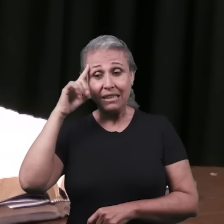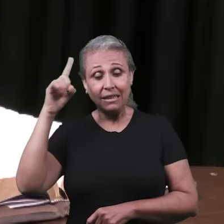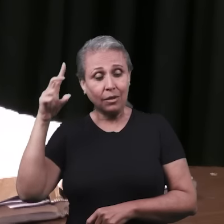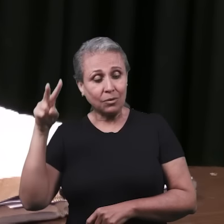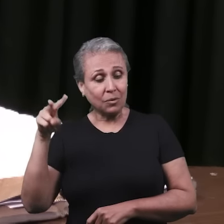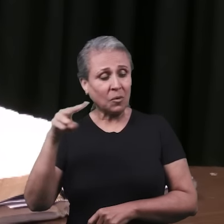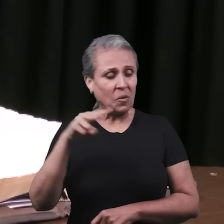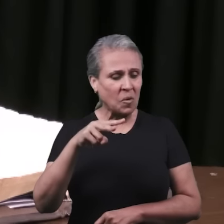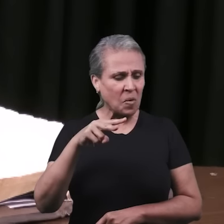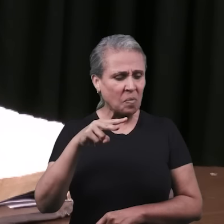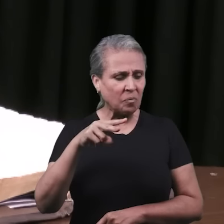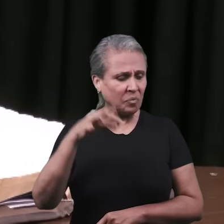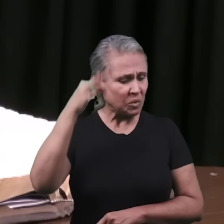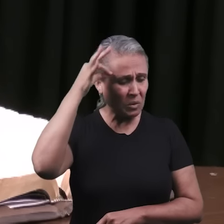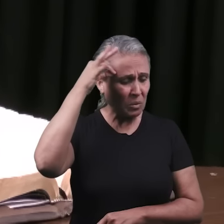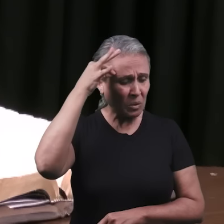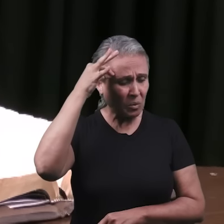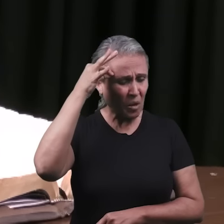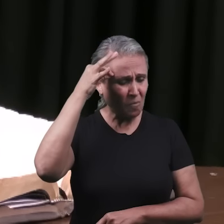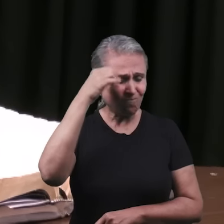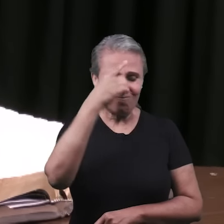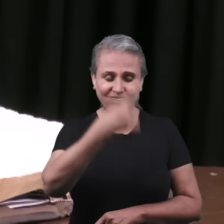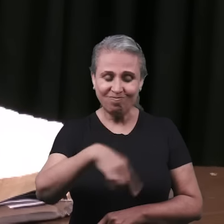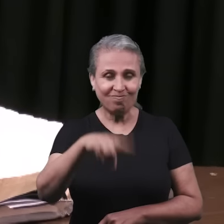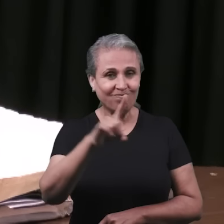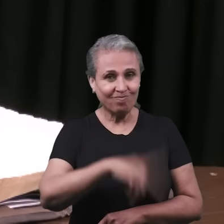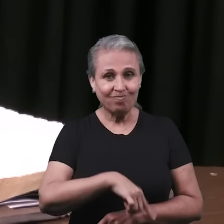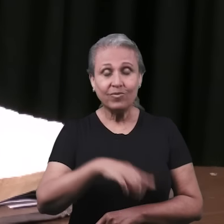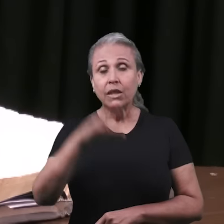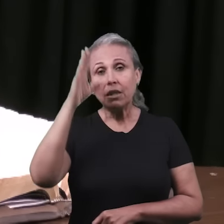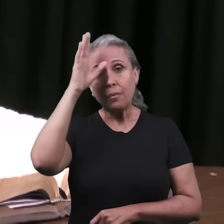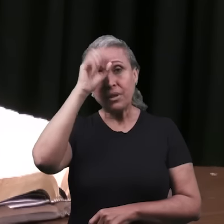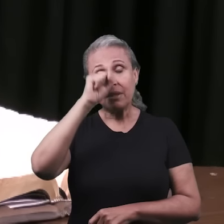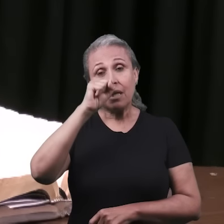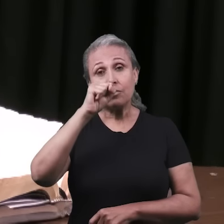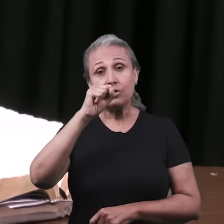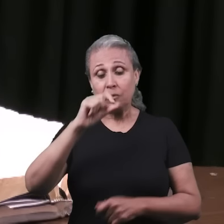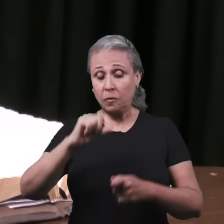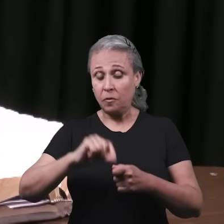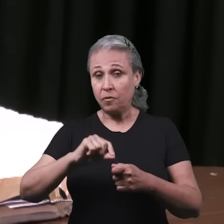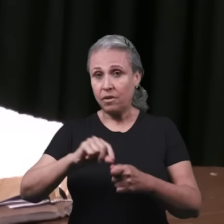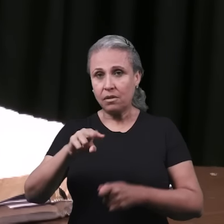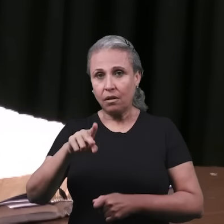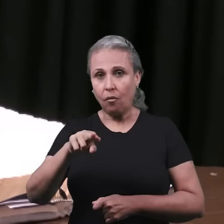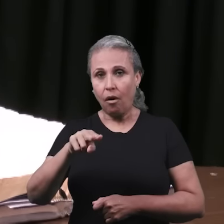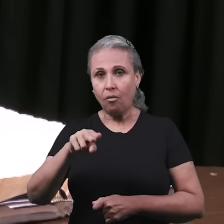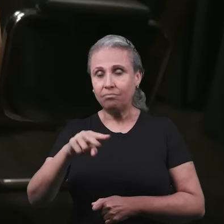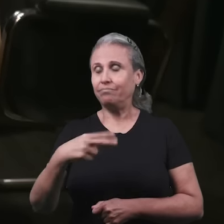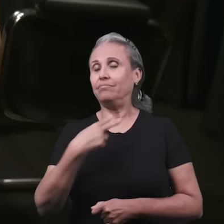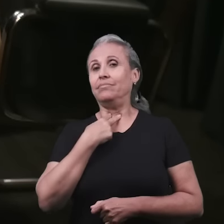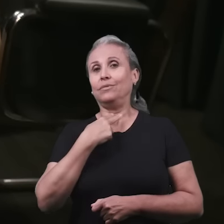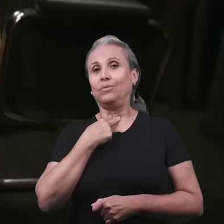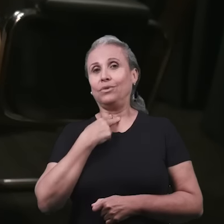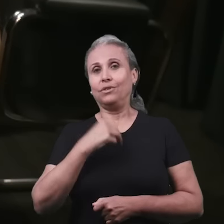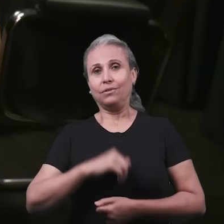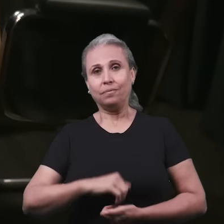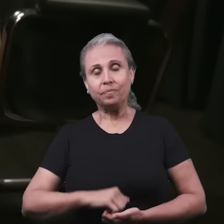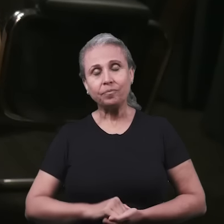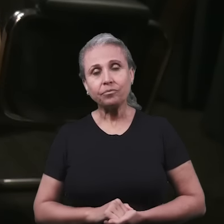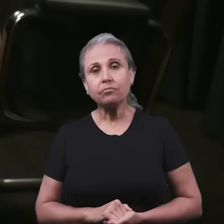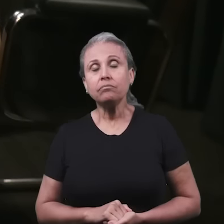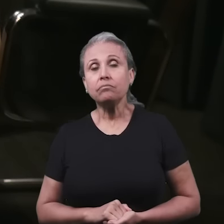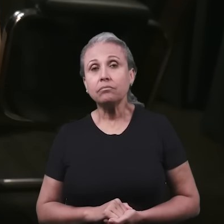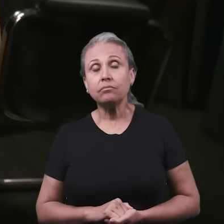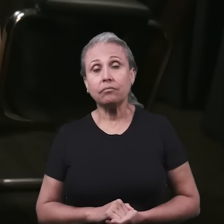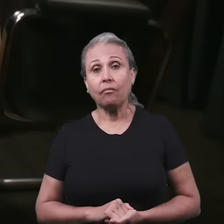âmbito espiritual. E nós também aprendemos para não aplicarmos na nossa vida espiritual, não é isso? A verdade é que,